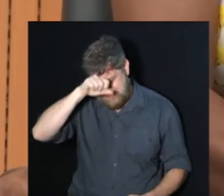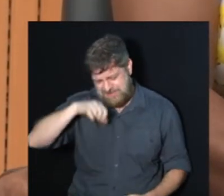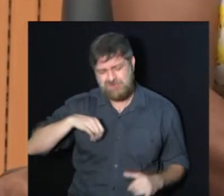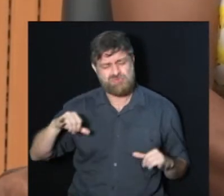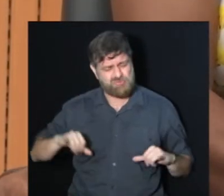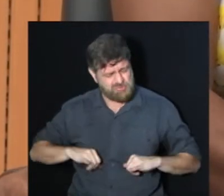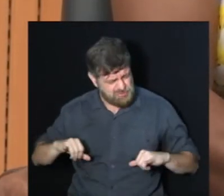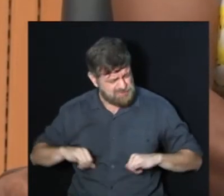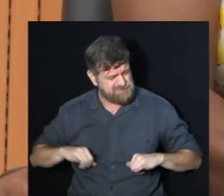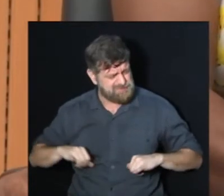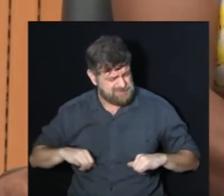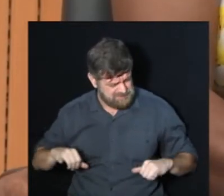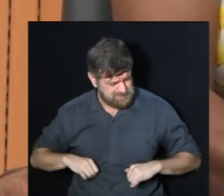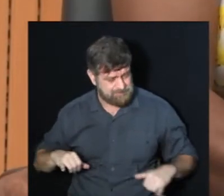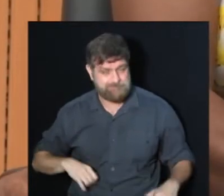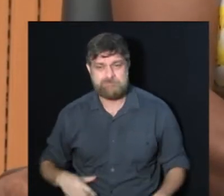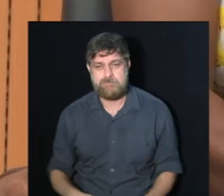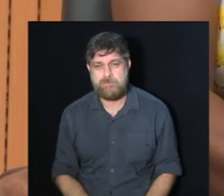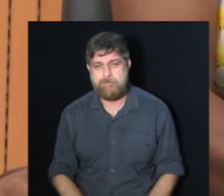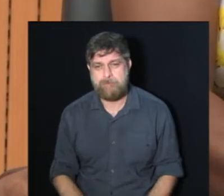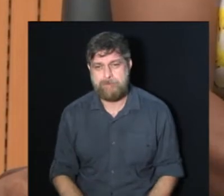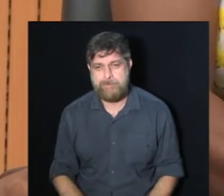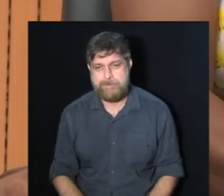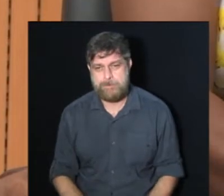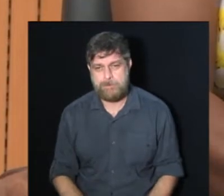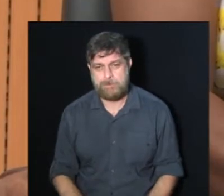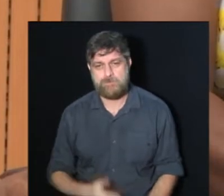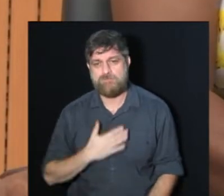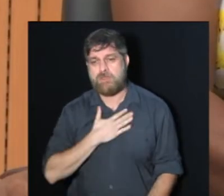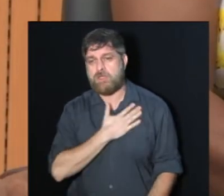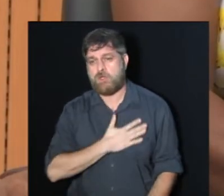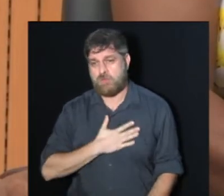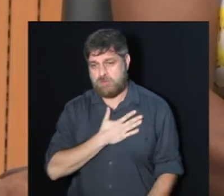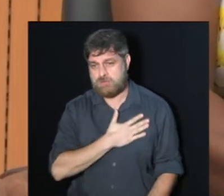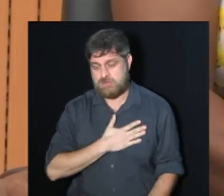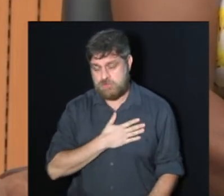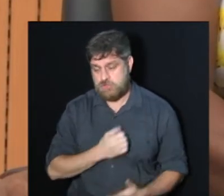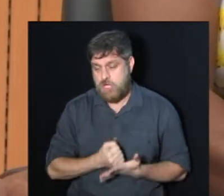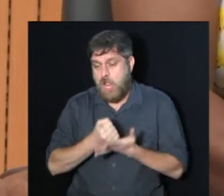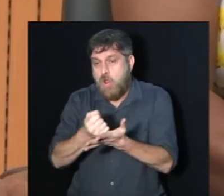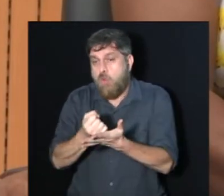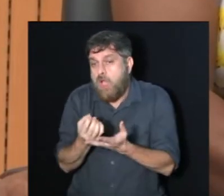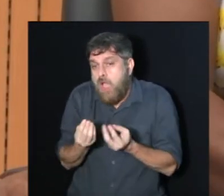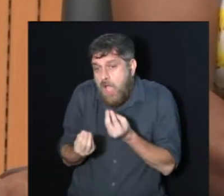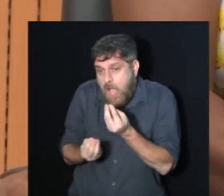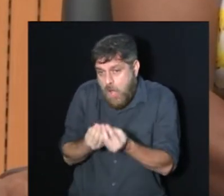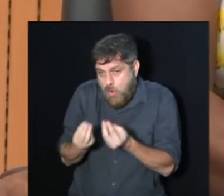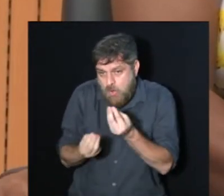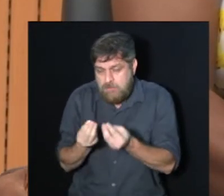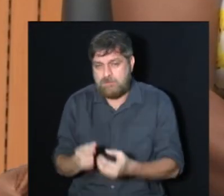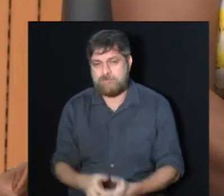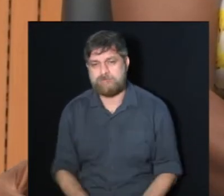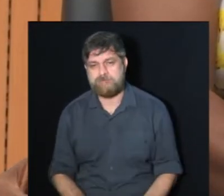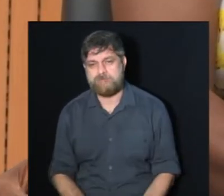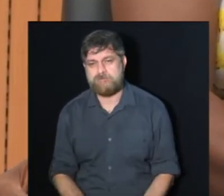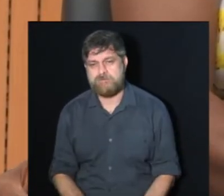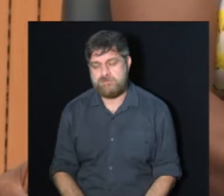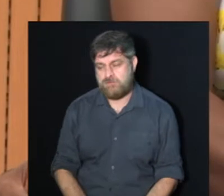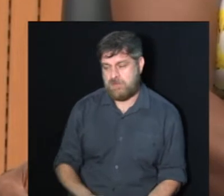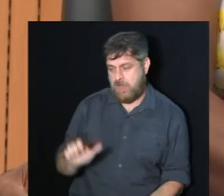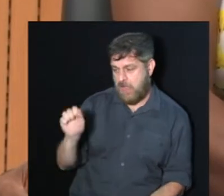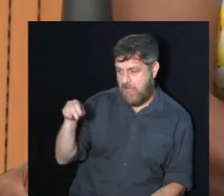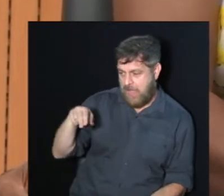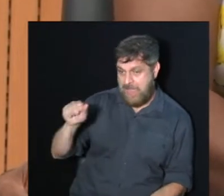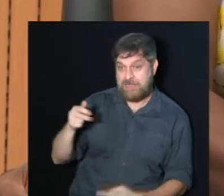Então, assim, eu acho que nós temos... gostaria de contribuir dessa forma. Quando a Ana Clara foi